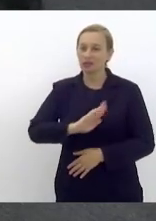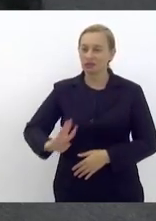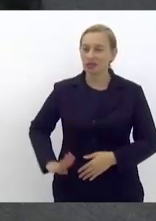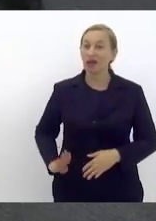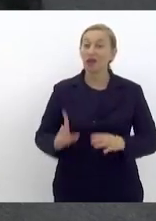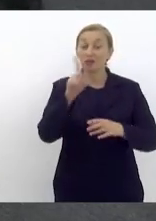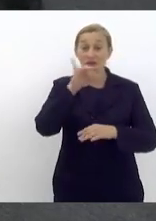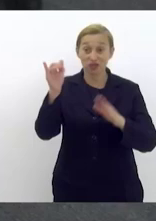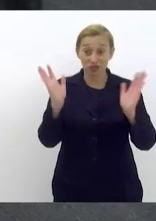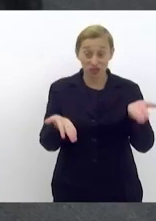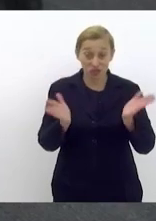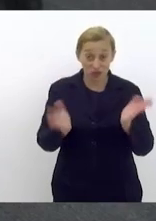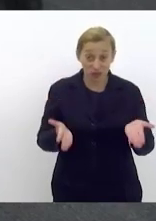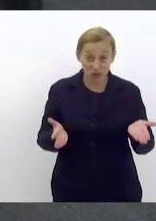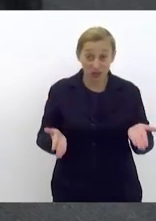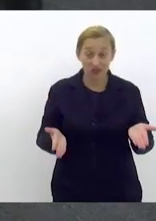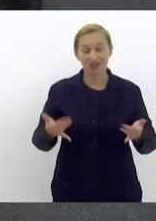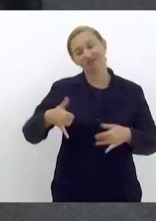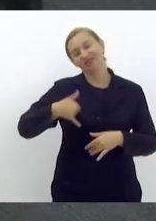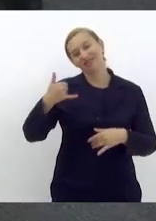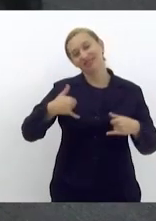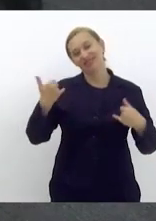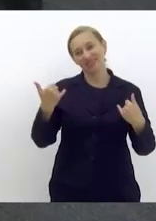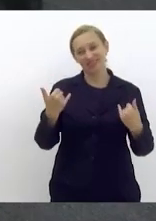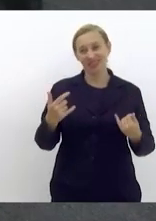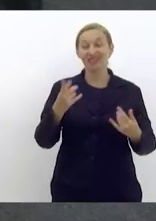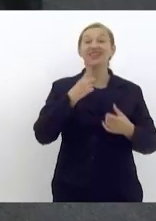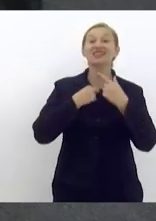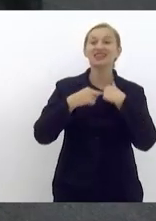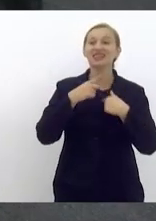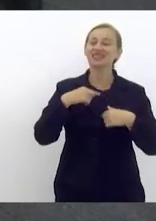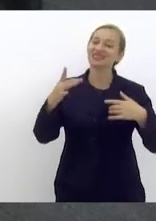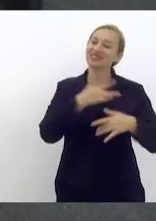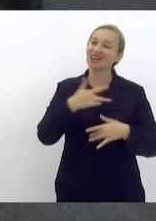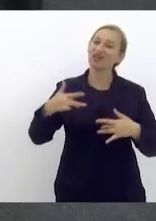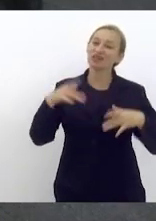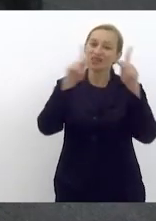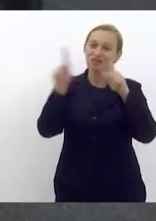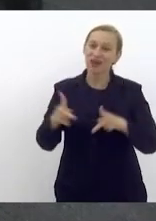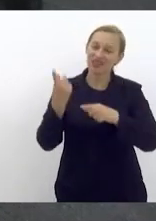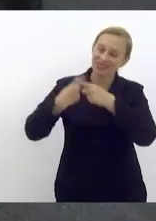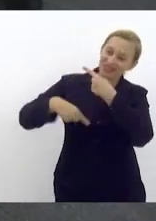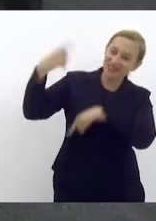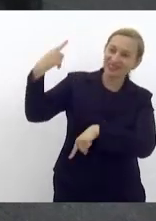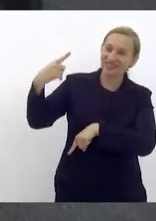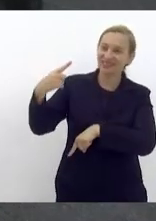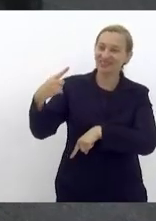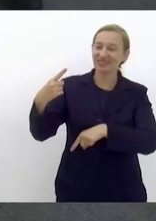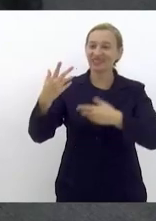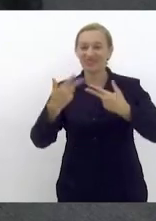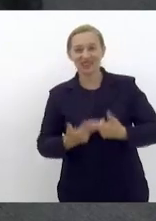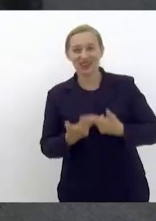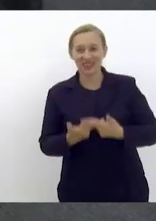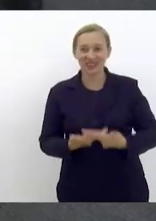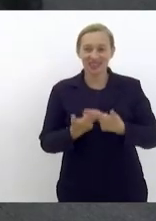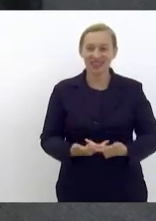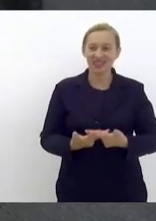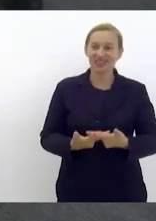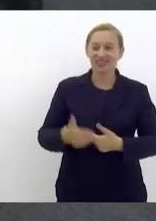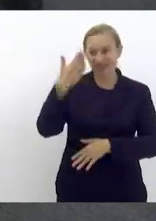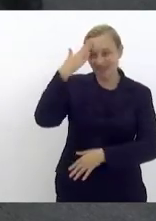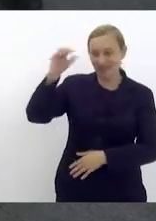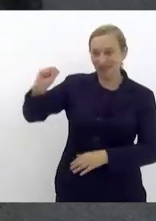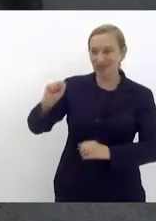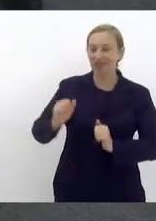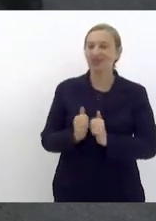data de hoje, pela passagem do seu aniversário, lhe desejando muita saúde, paz, sucesso, temperança, sabedoria na condução dos nossos